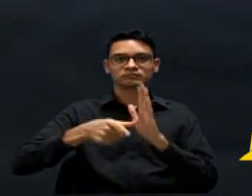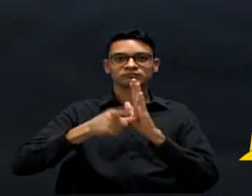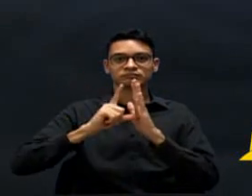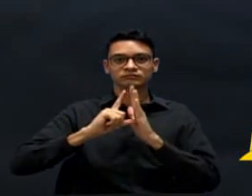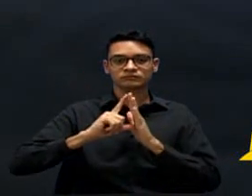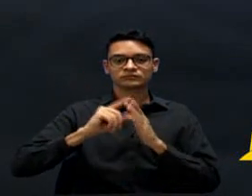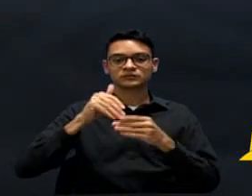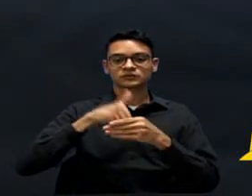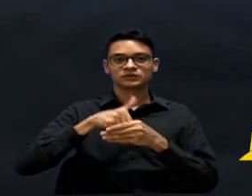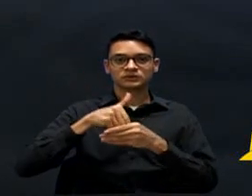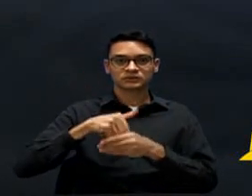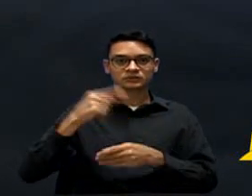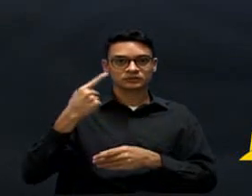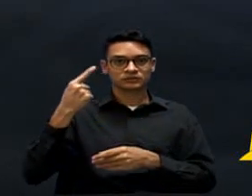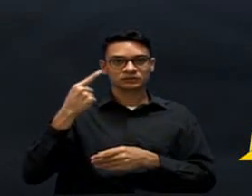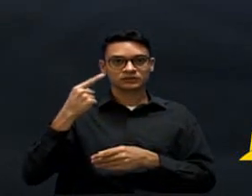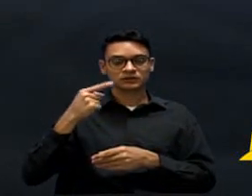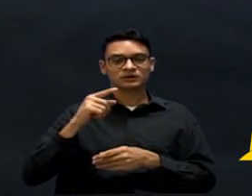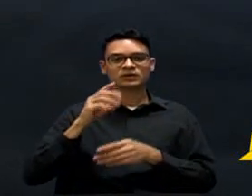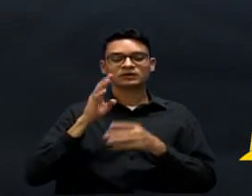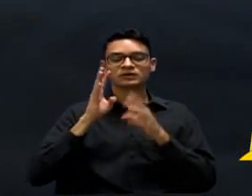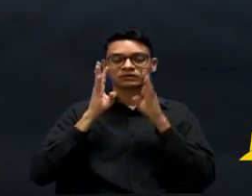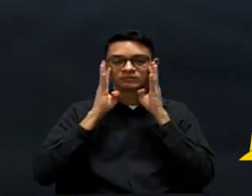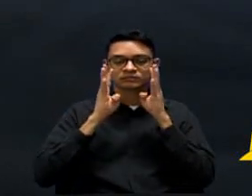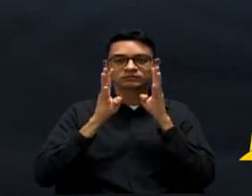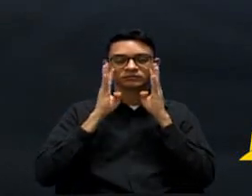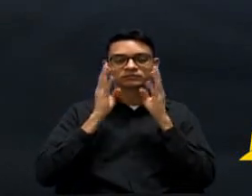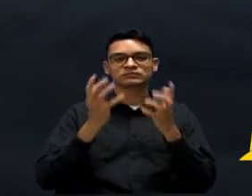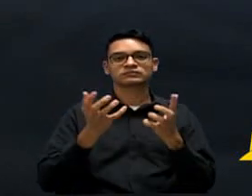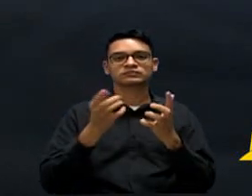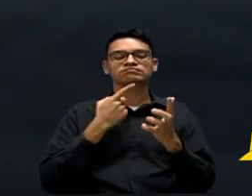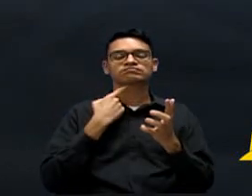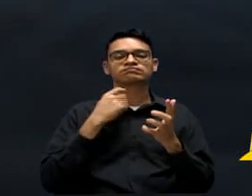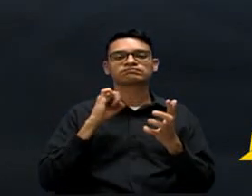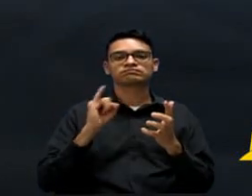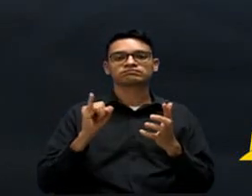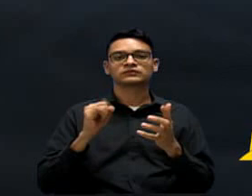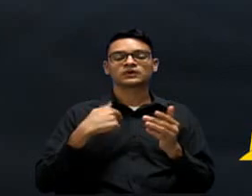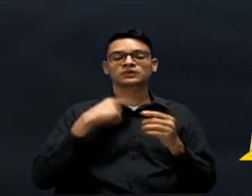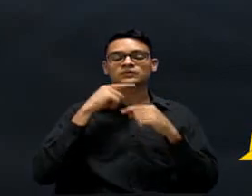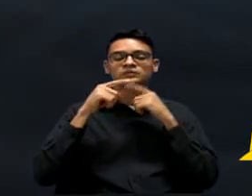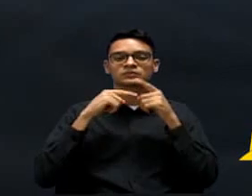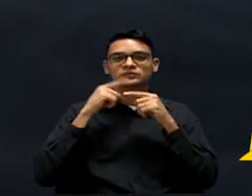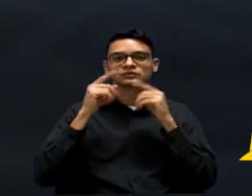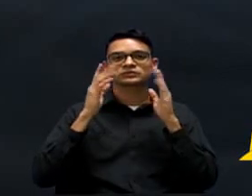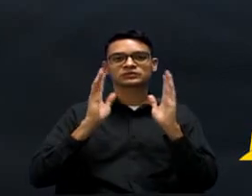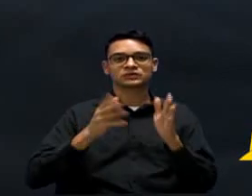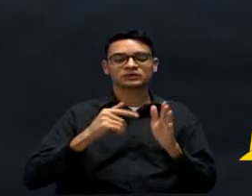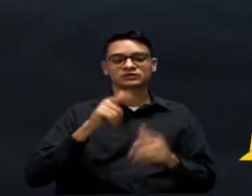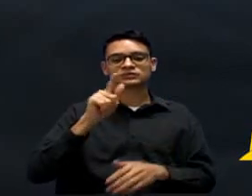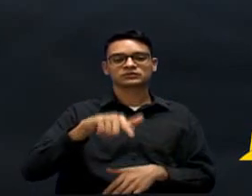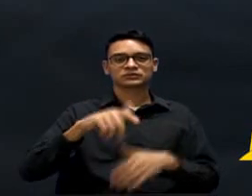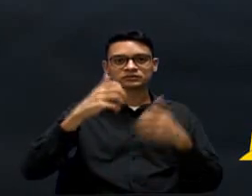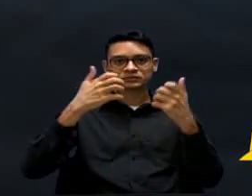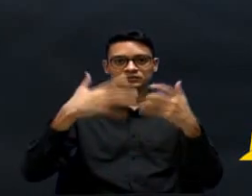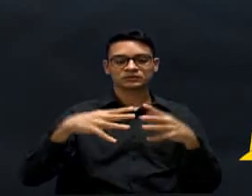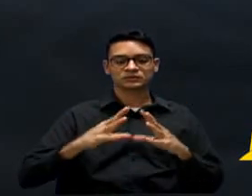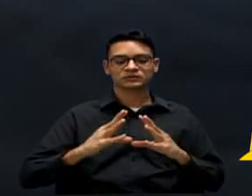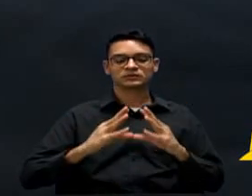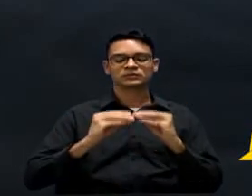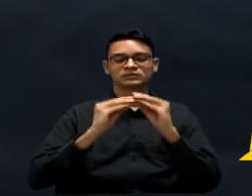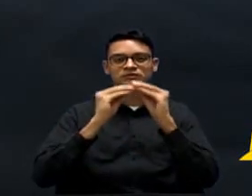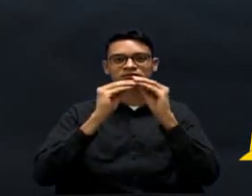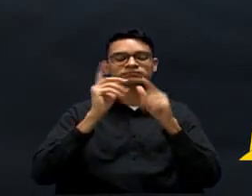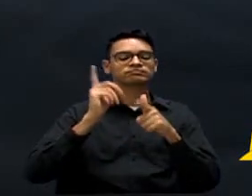primeira votação. Não tenho, tirei algumas dúvidas aqui, como eu falei. Mais uma vez, sessão extraordinária é